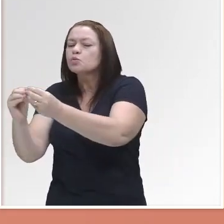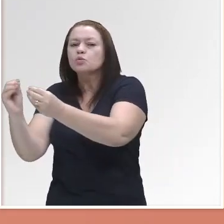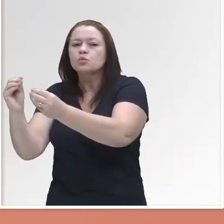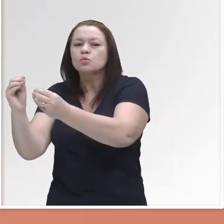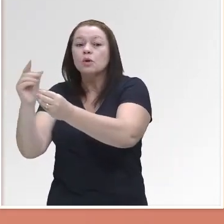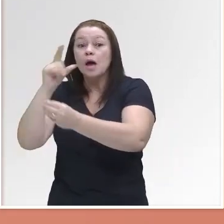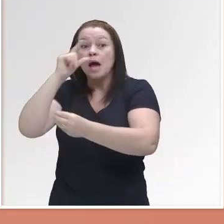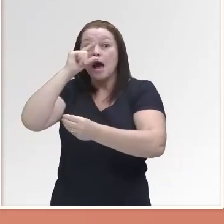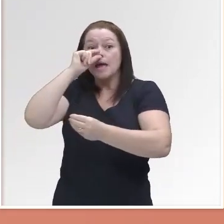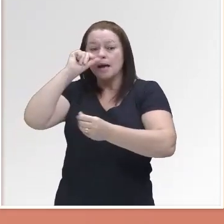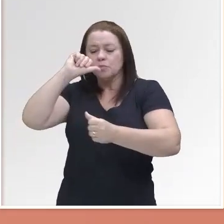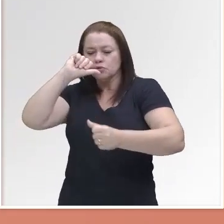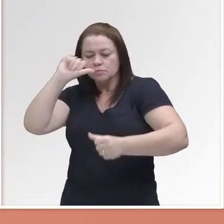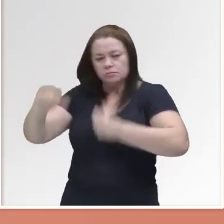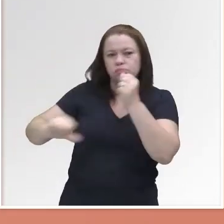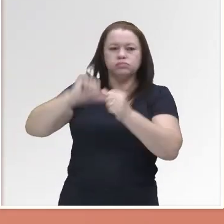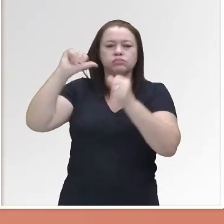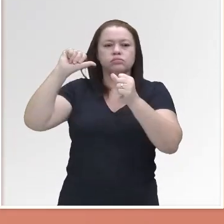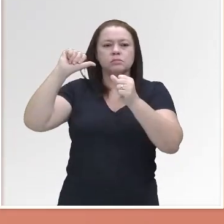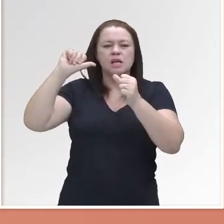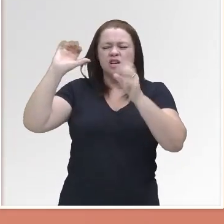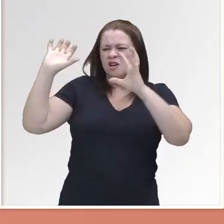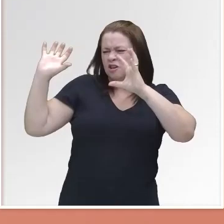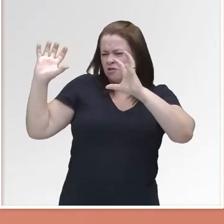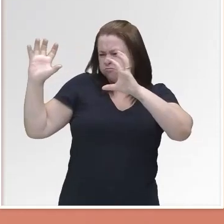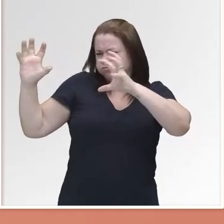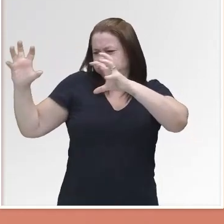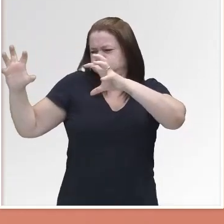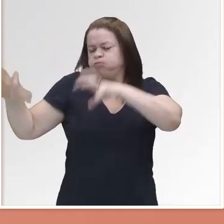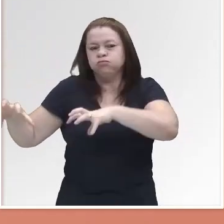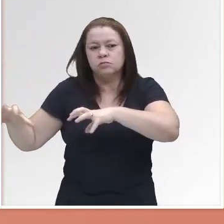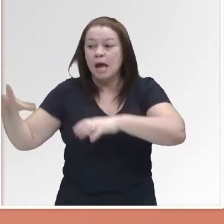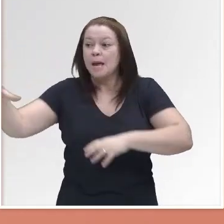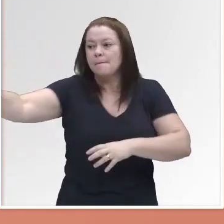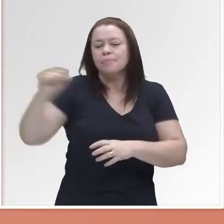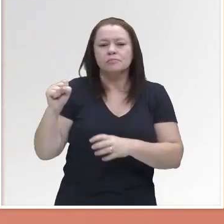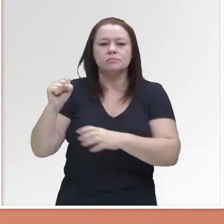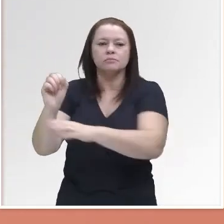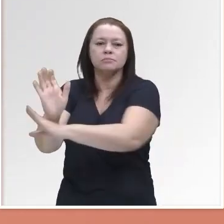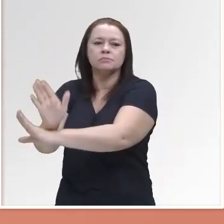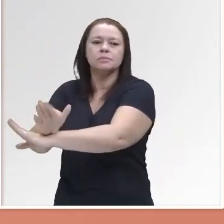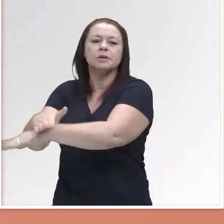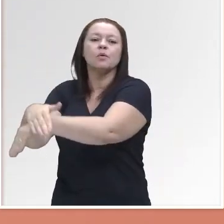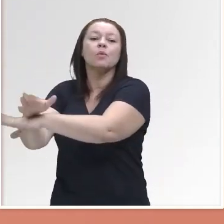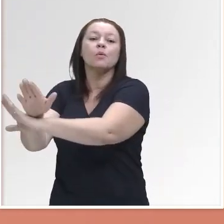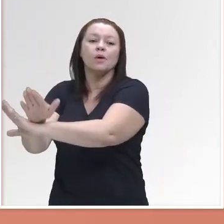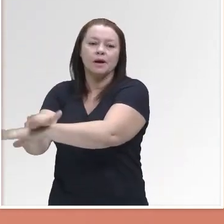transformou em um monstro marinho e arrastou Ariel para si.